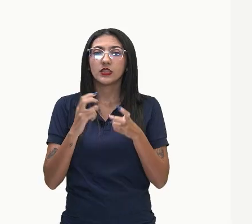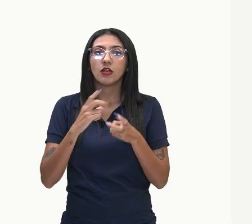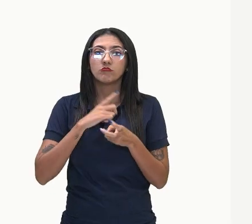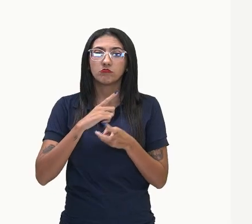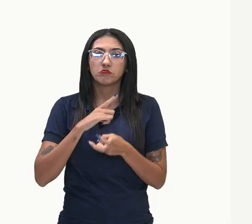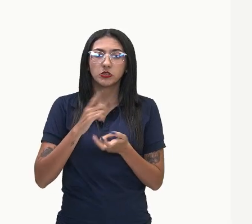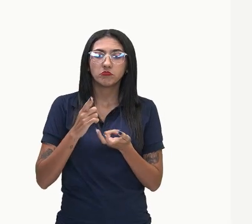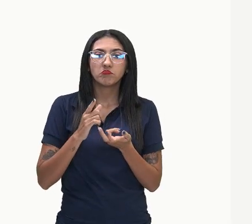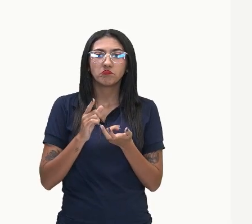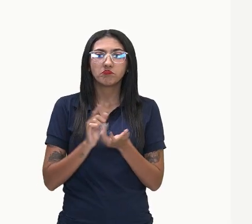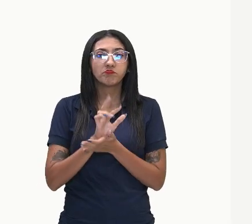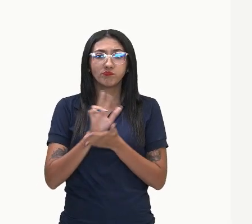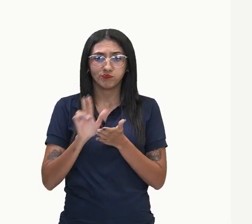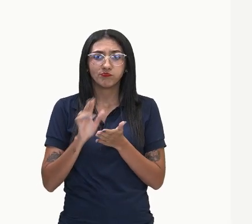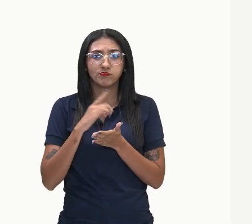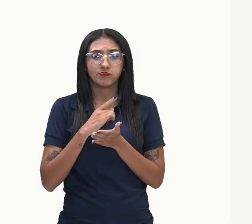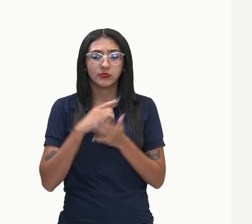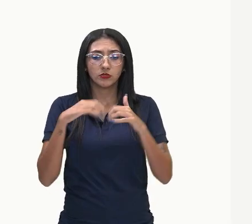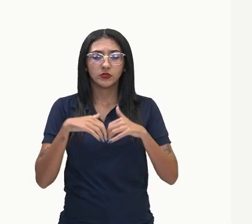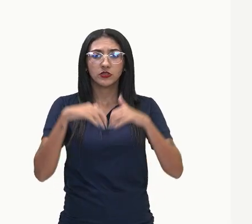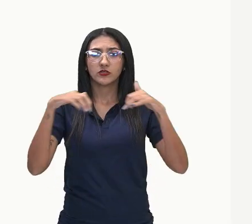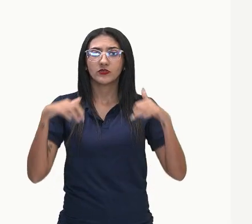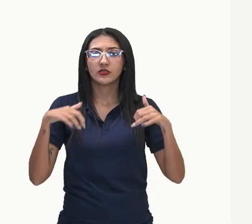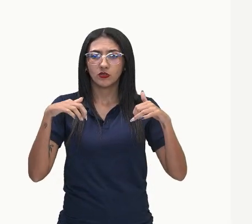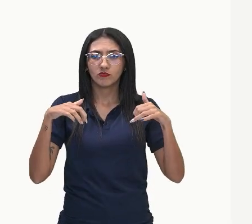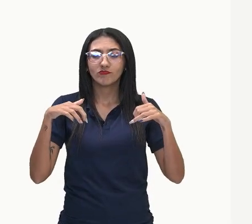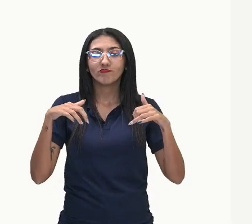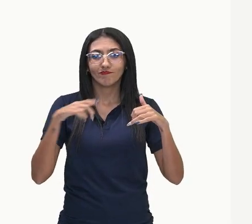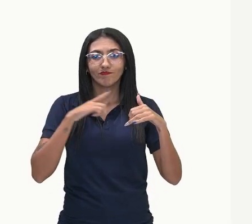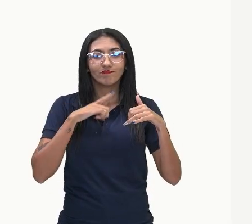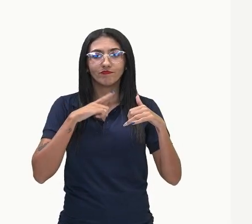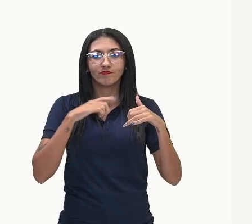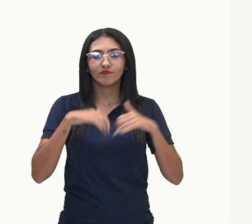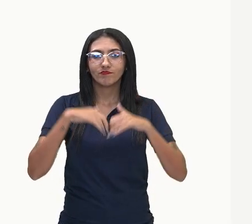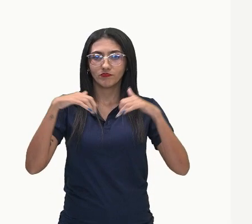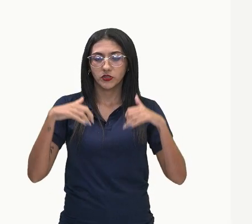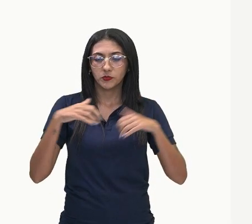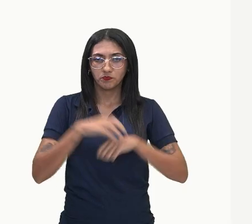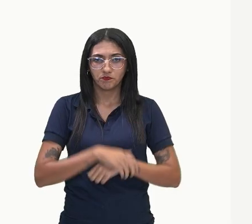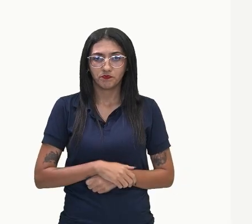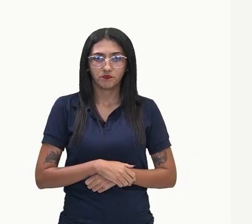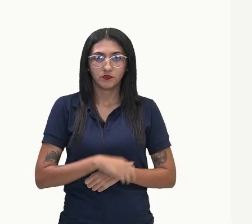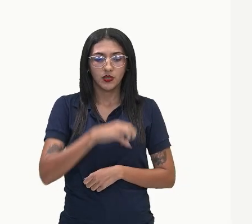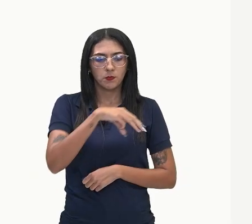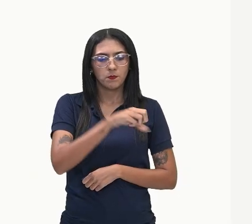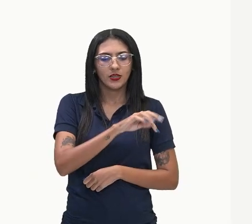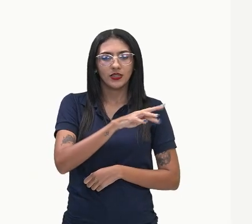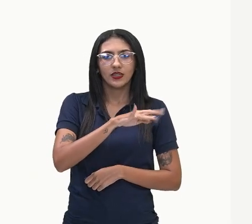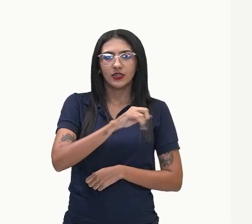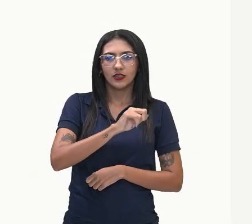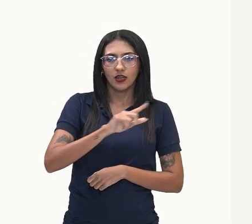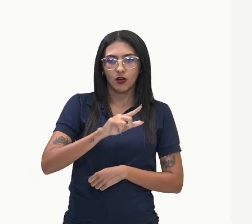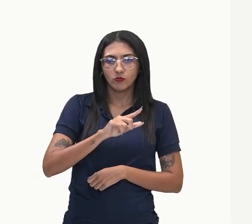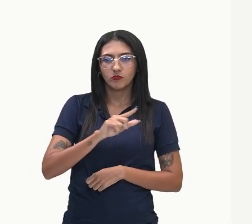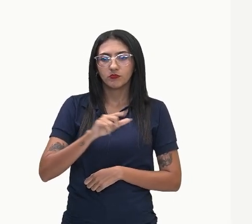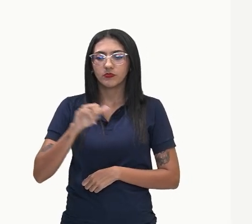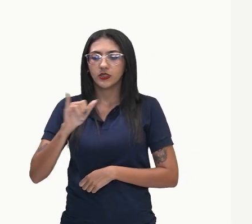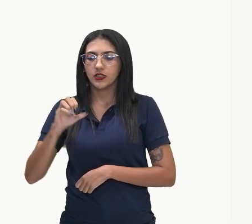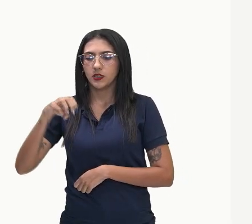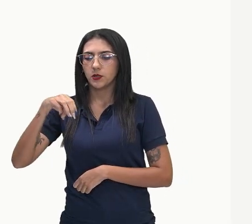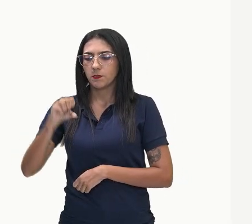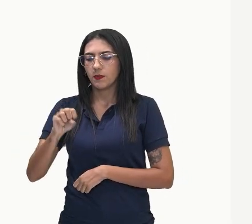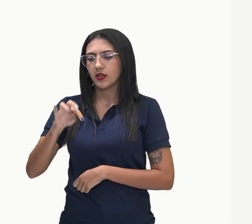grande subdivisão, né? Uma grande, na verdade, divisão. Fontes materiais e as fontes